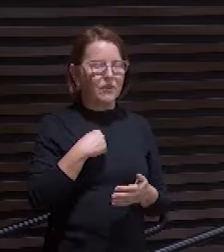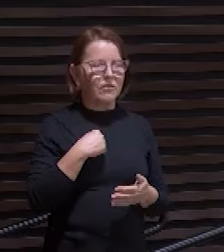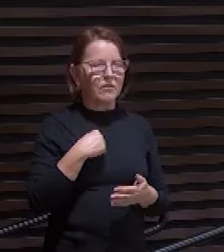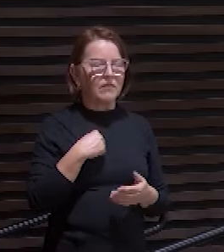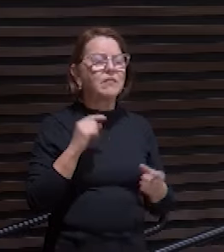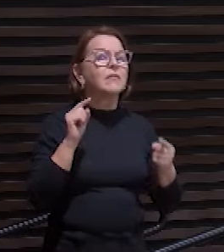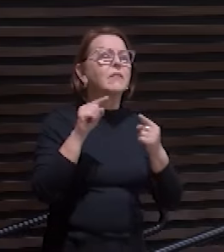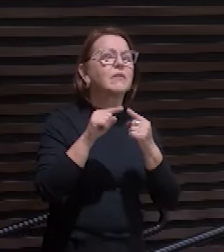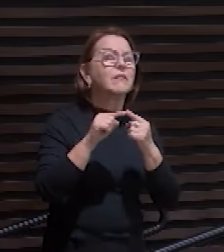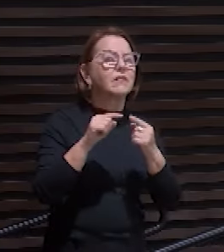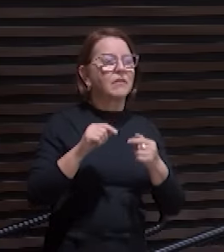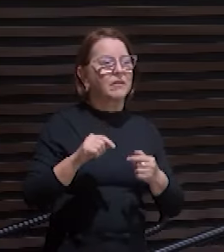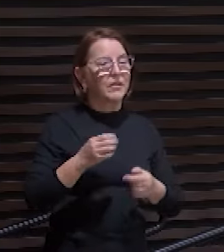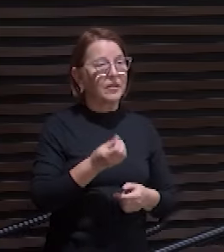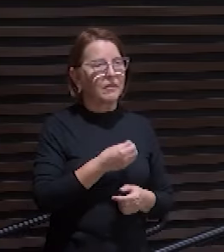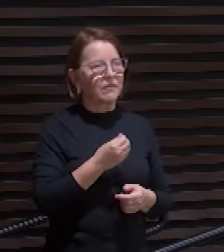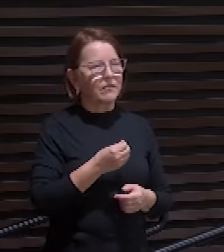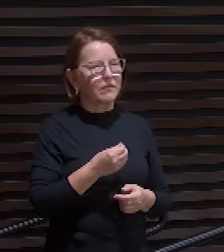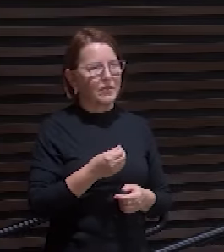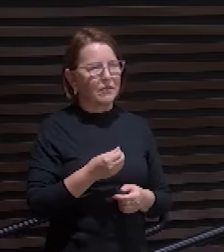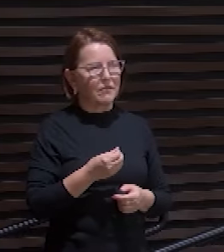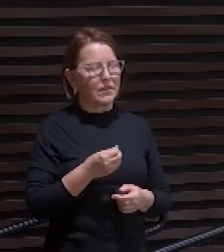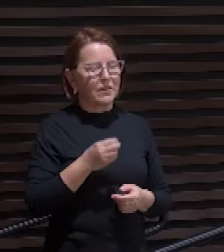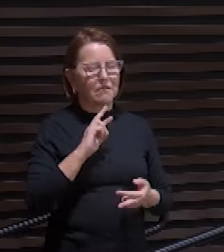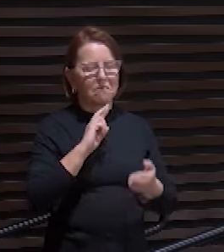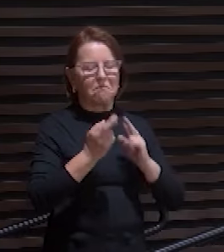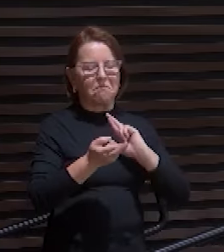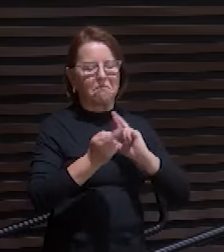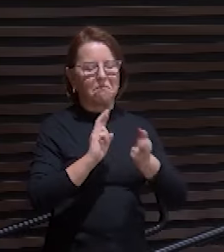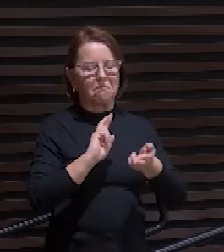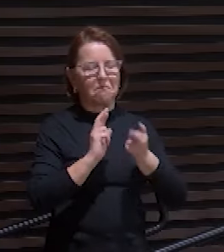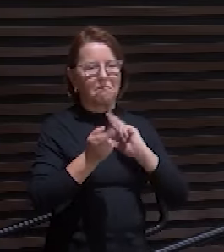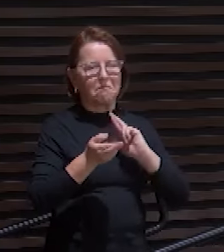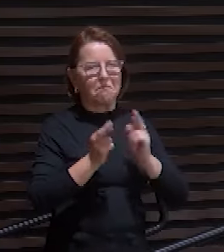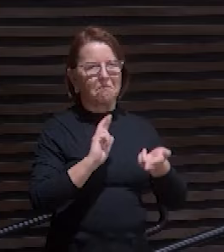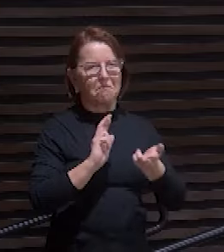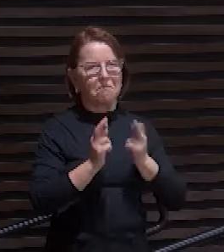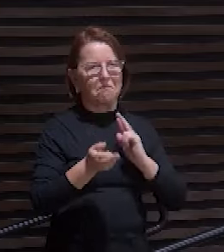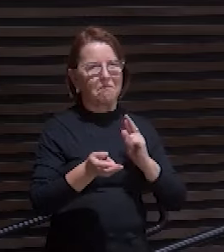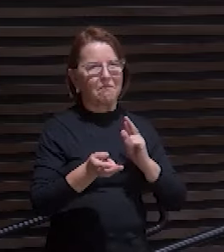quê? A viver uma vida de reclamação, de lamúria,